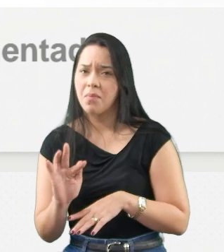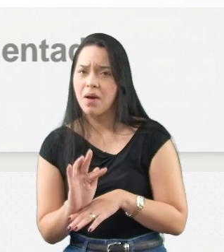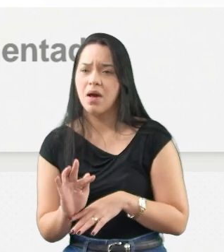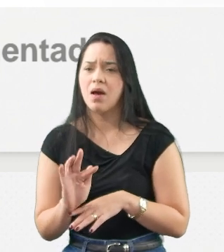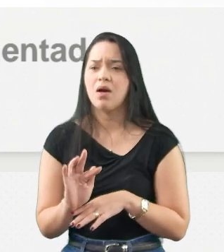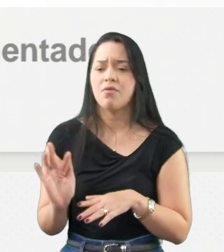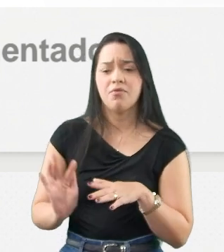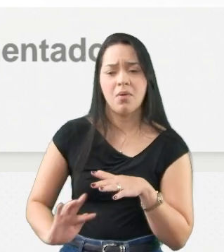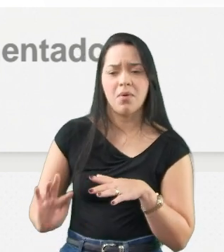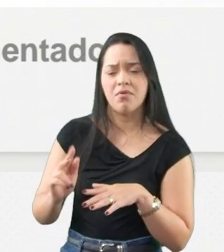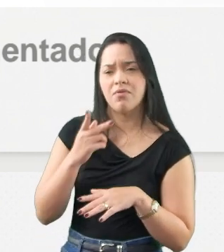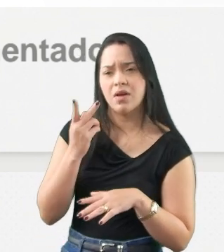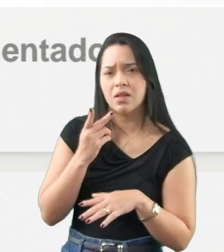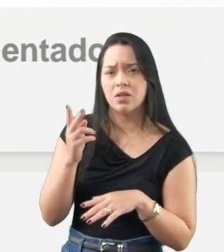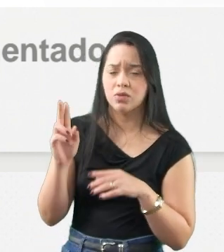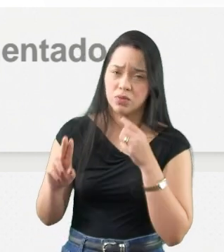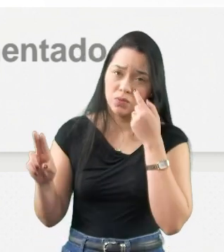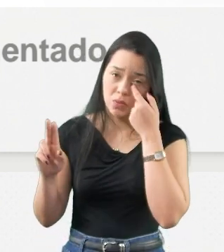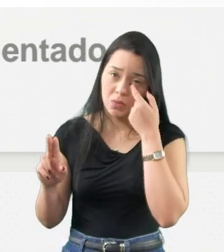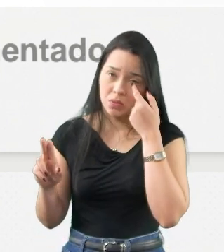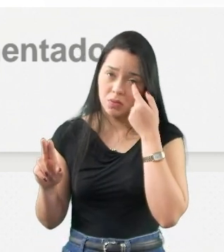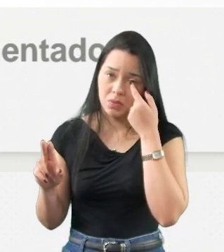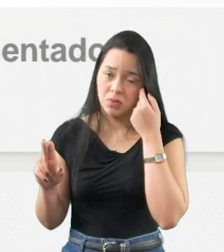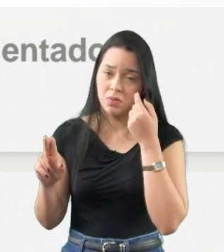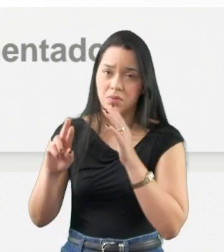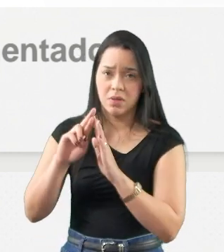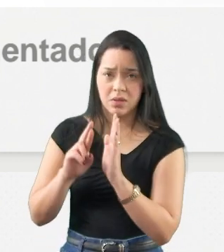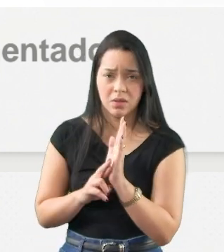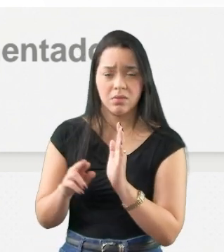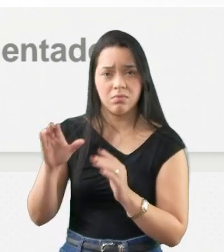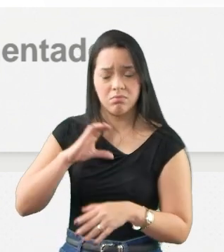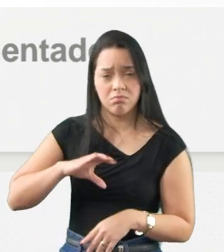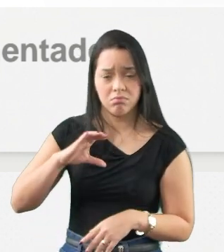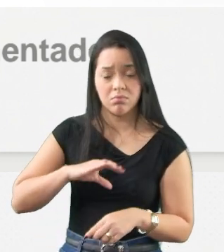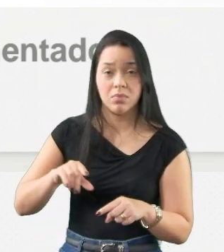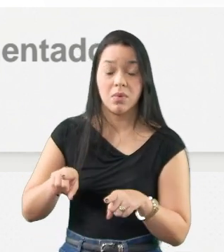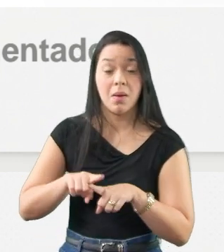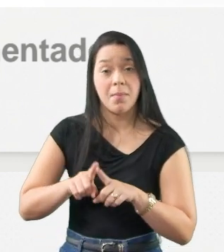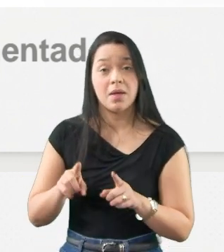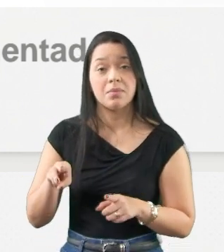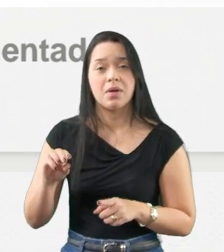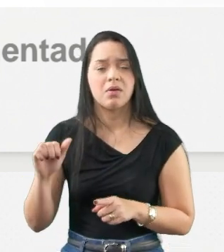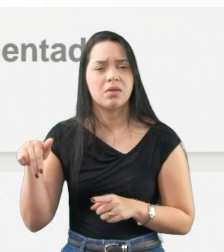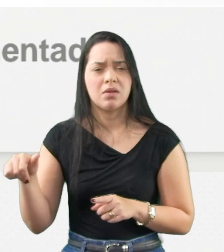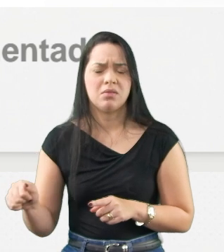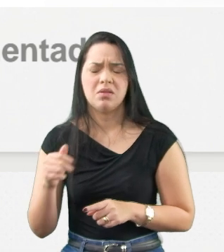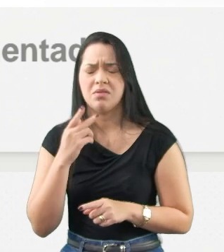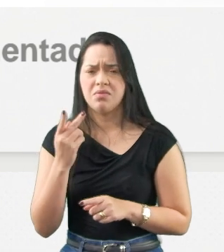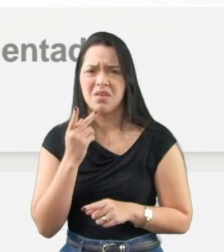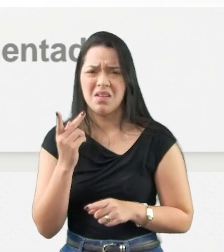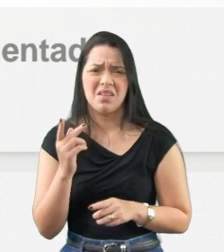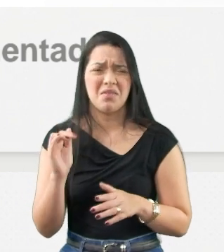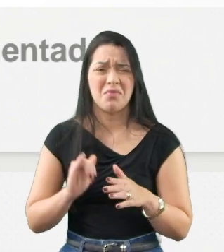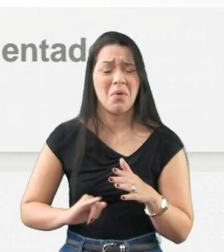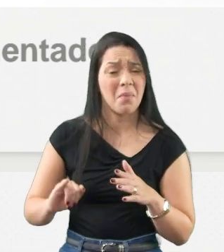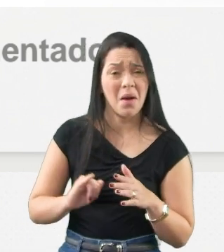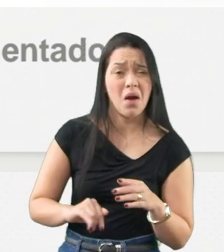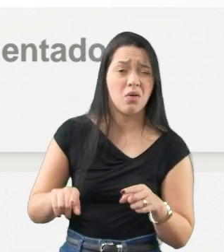falando, fazendo uso de uma variante padrão da língua portuguesa. Mas Macunaíma, ele fala a linguagem coloquial, ele